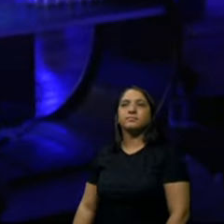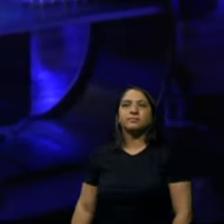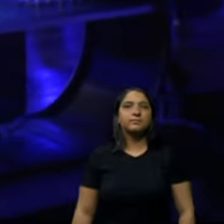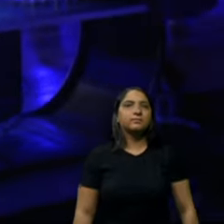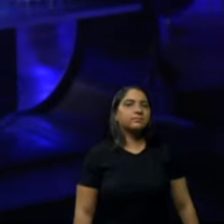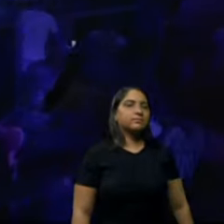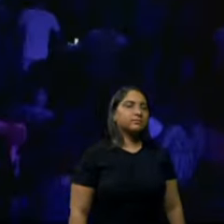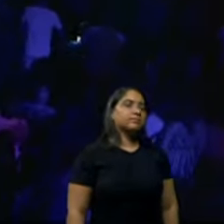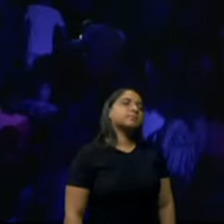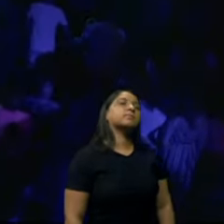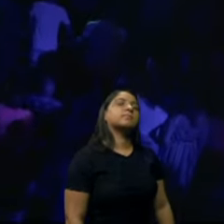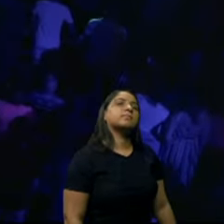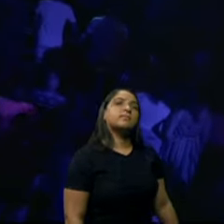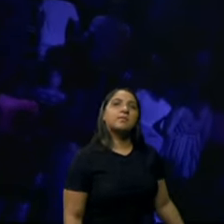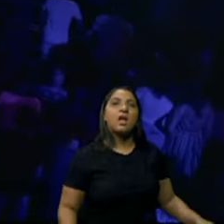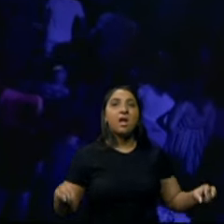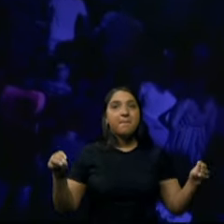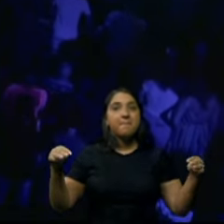E aí